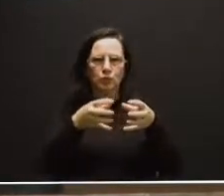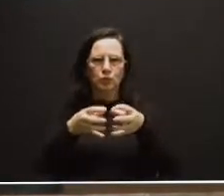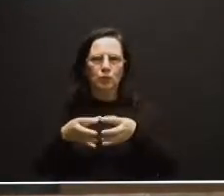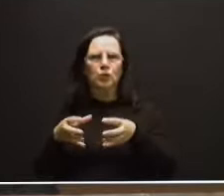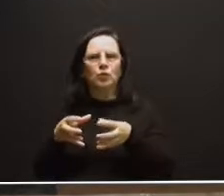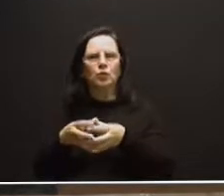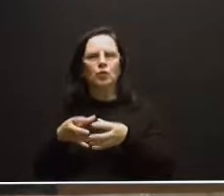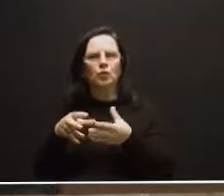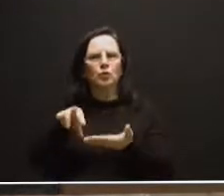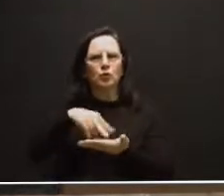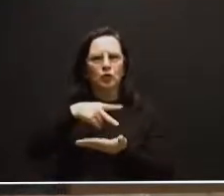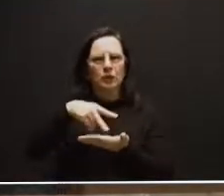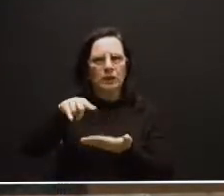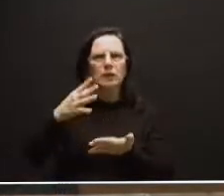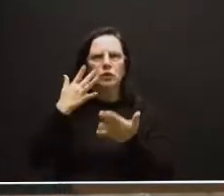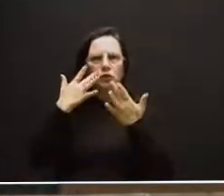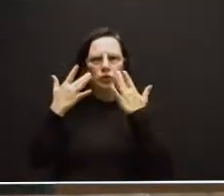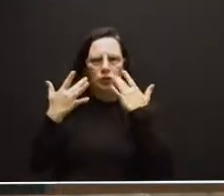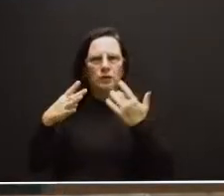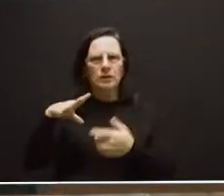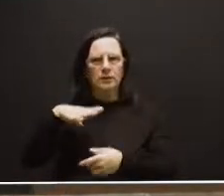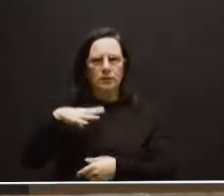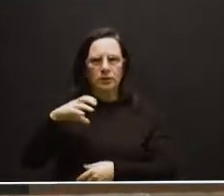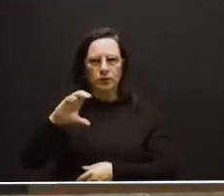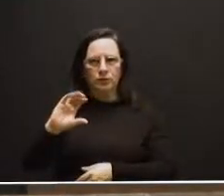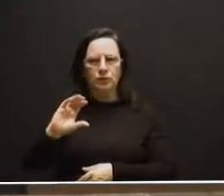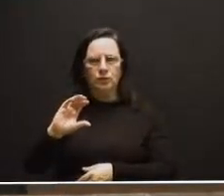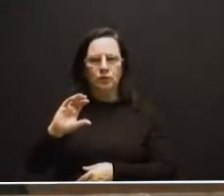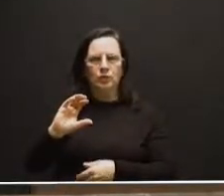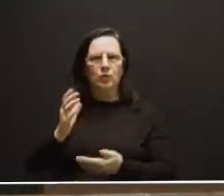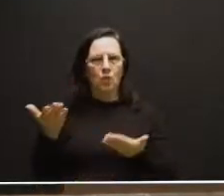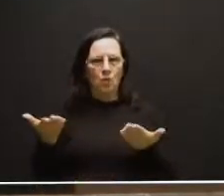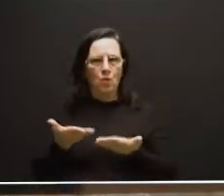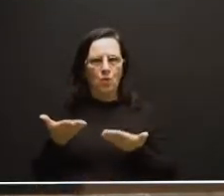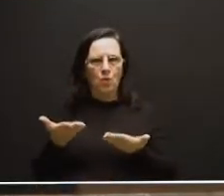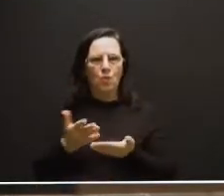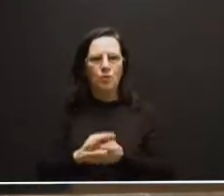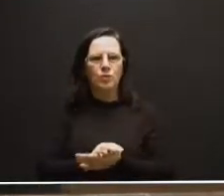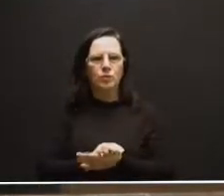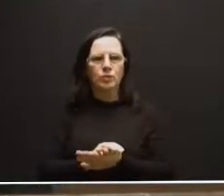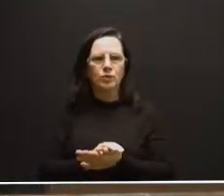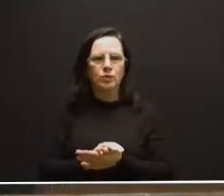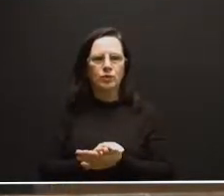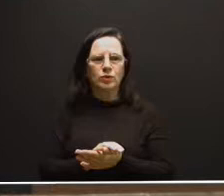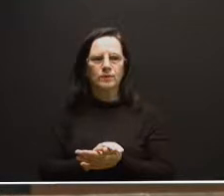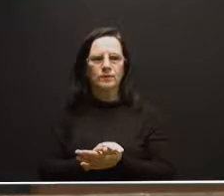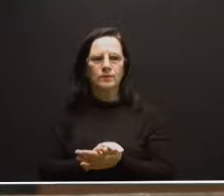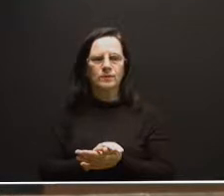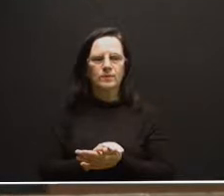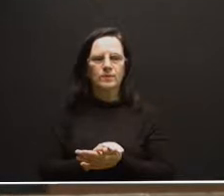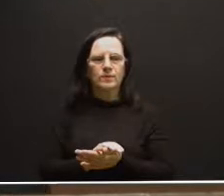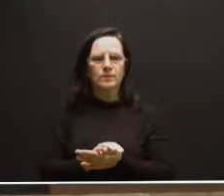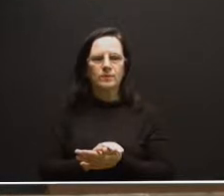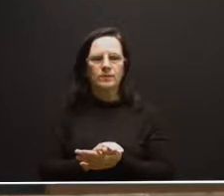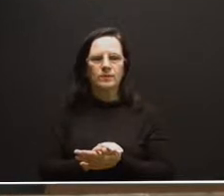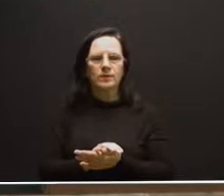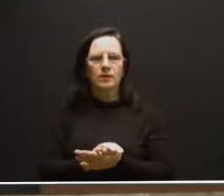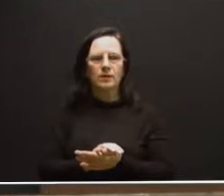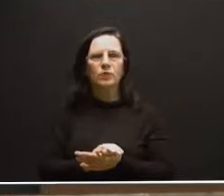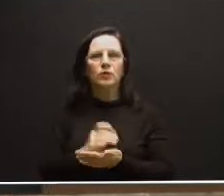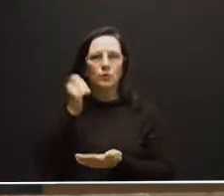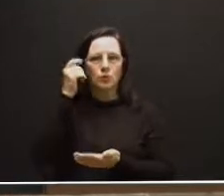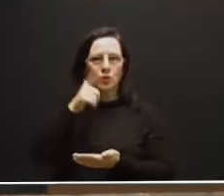artísticos na nossa cidade então essa moça onde a prova de aplauso vai somando e com certeza nós vamos alcançar